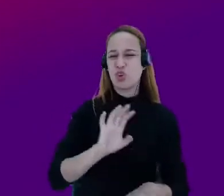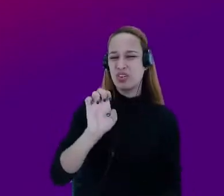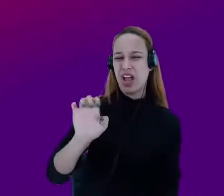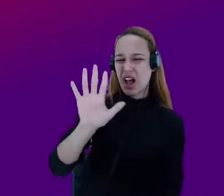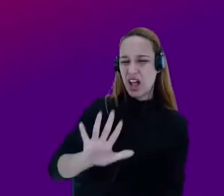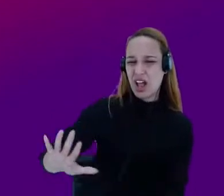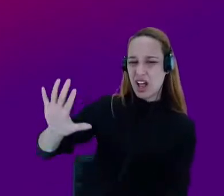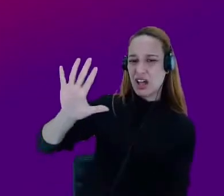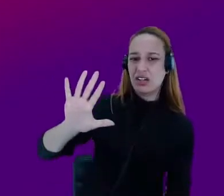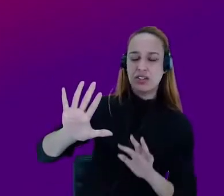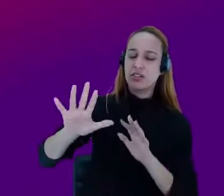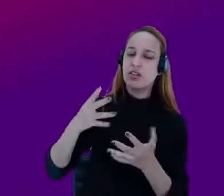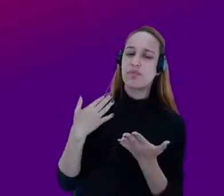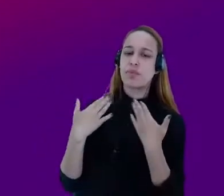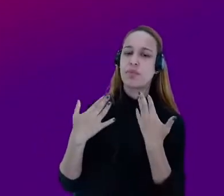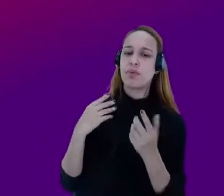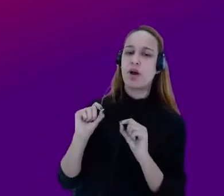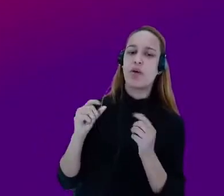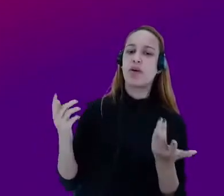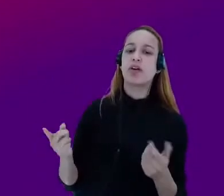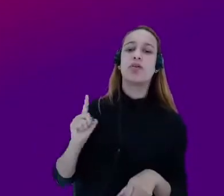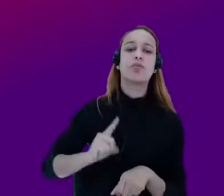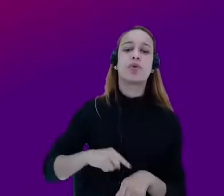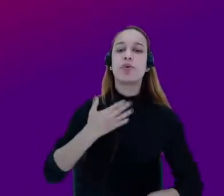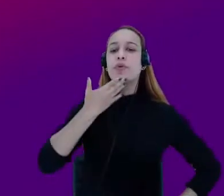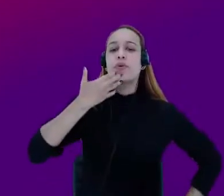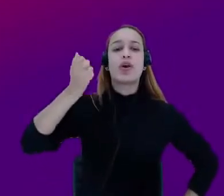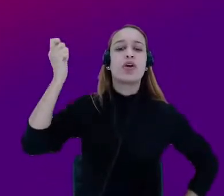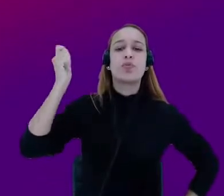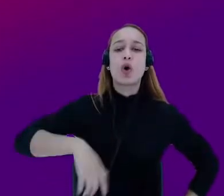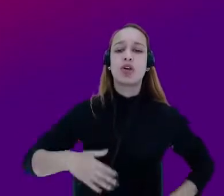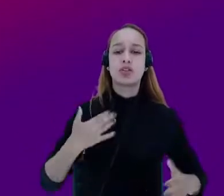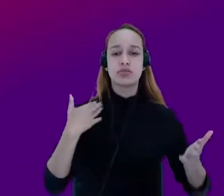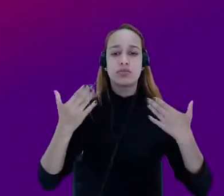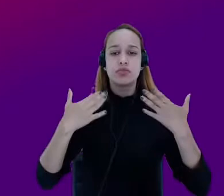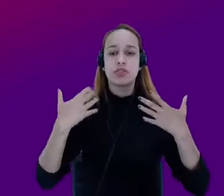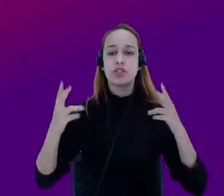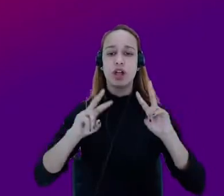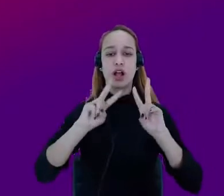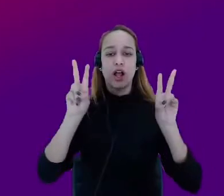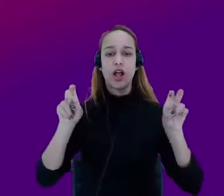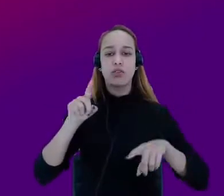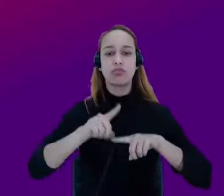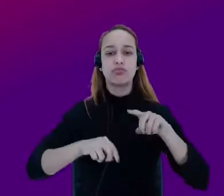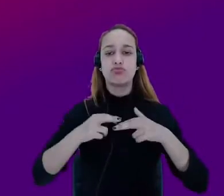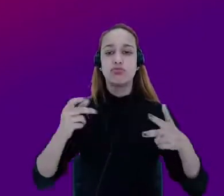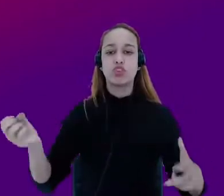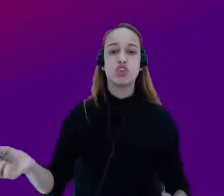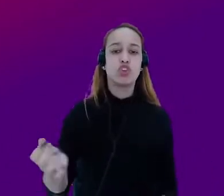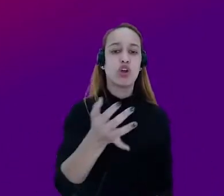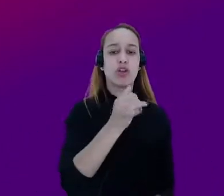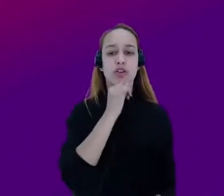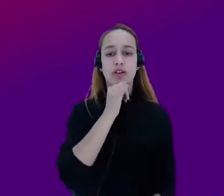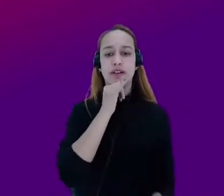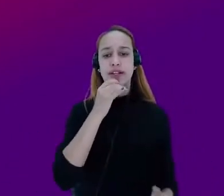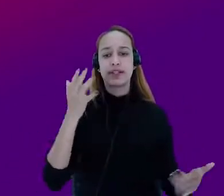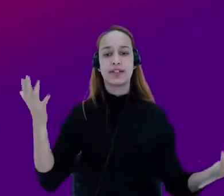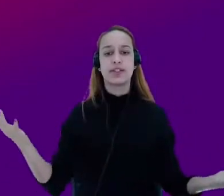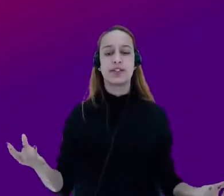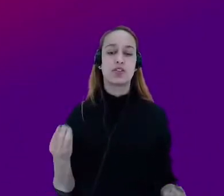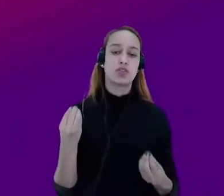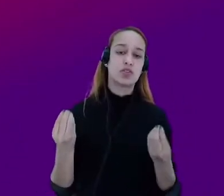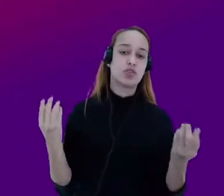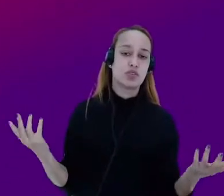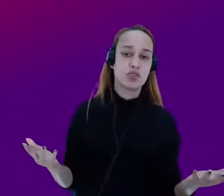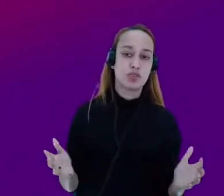é sempre essa, qual é o melhor momento de falar com o cliente sobre produtos novos, por exemplo, sobre cobertura e